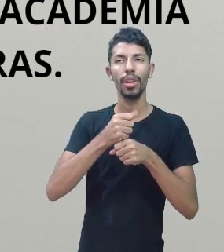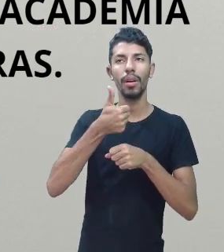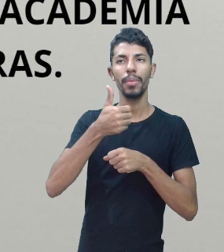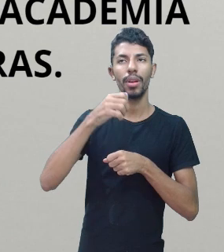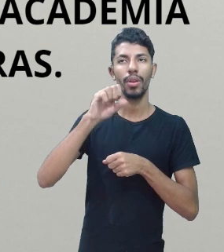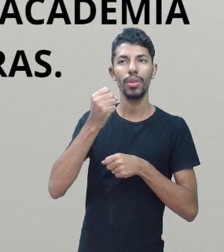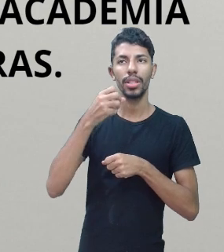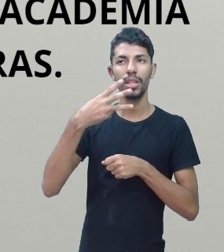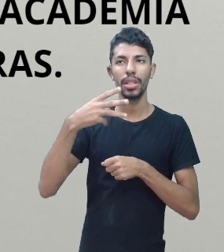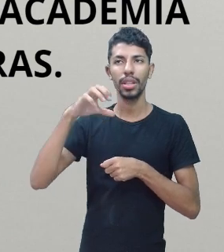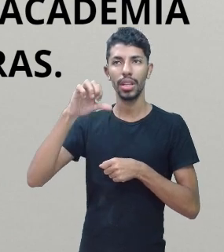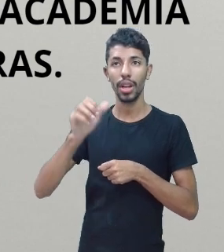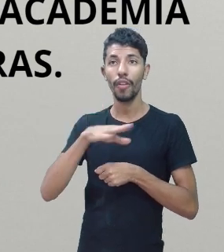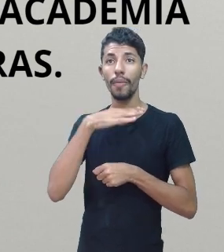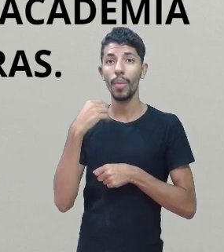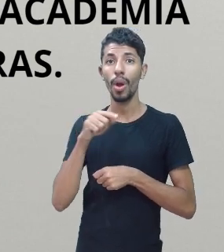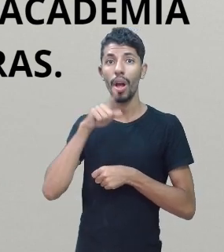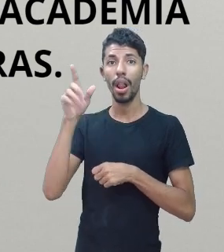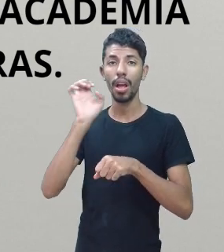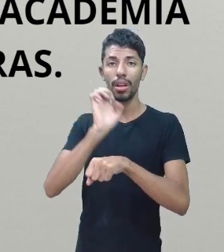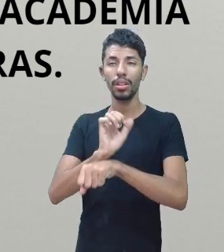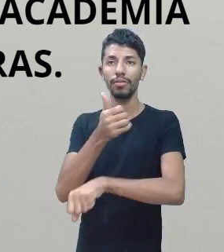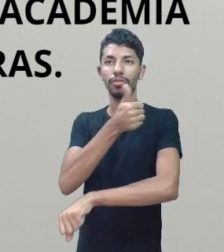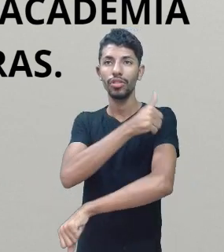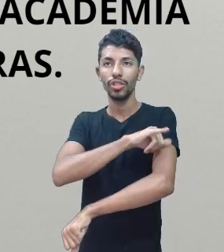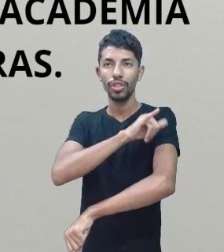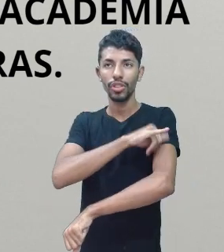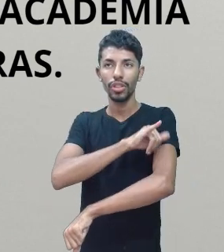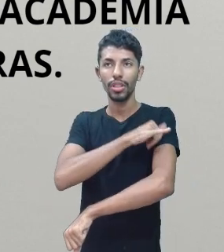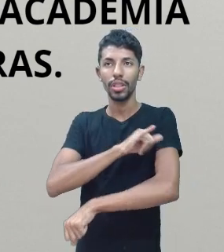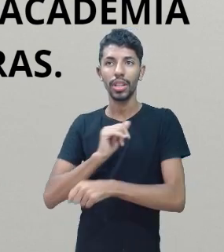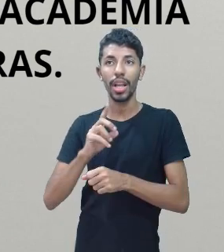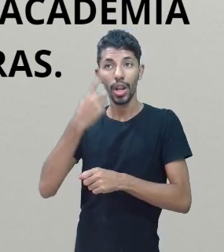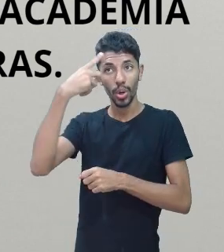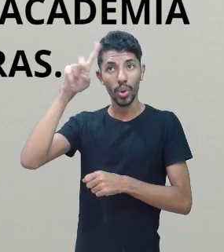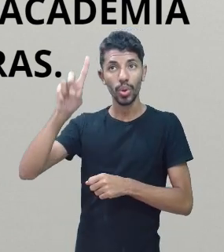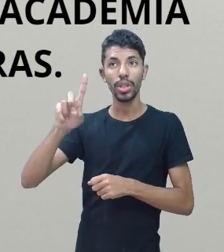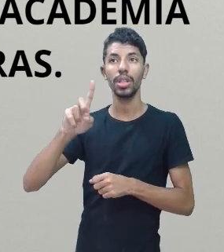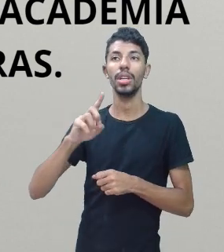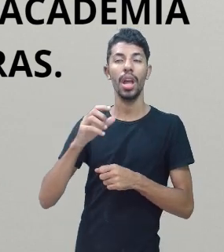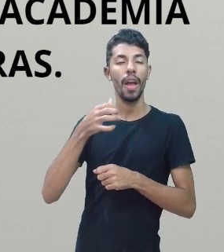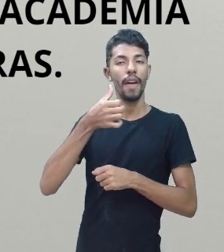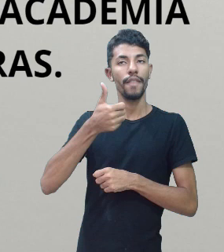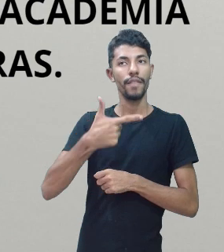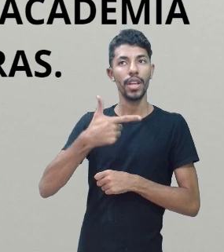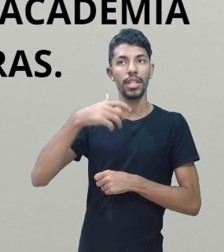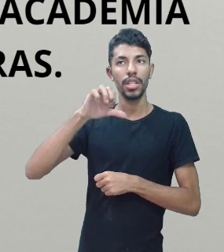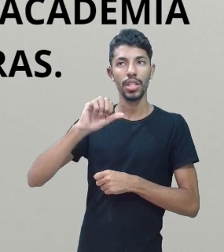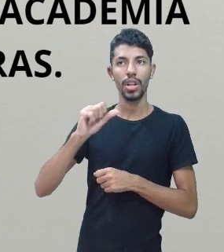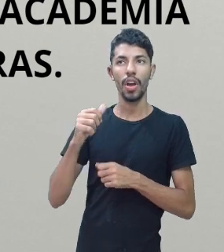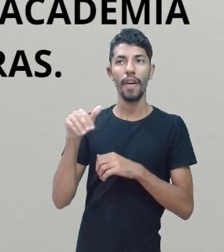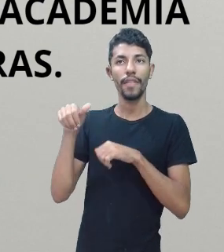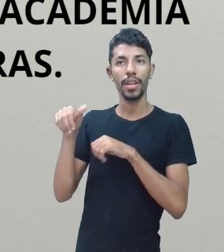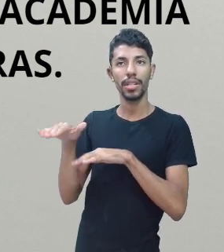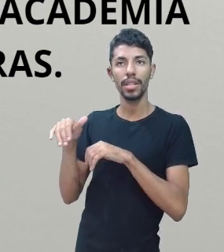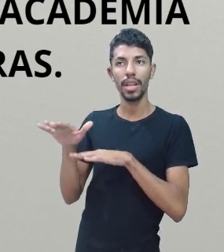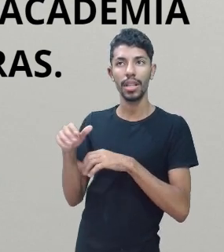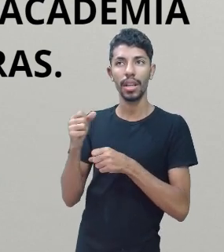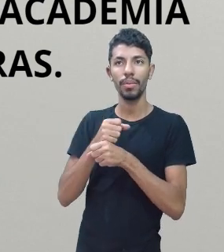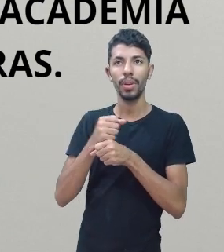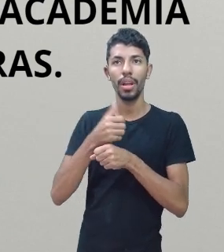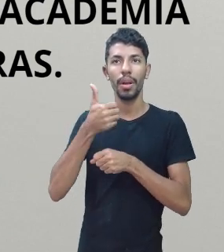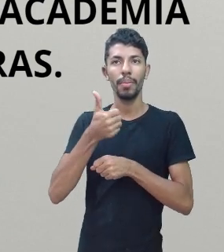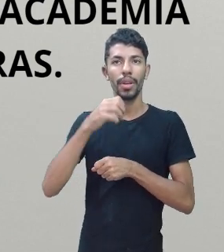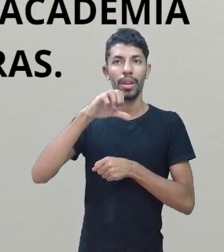faleceu no Rio de Janeiro no dia 29 de setembro de 1908. Gênio maior